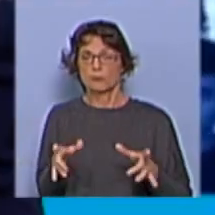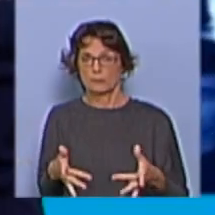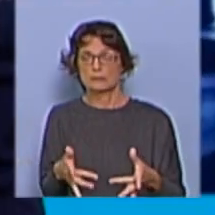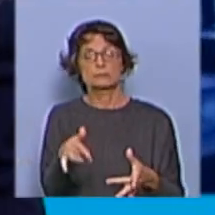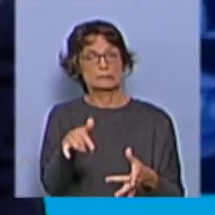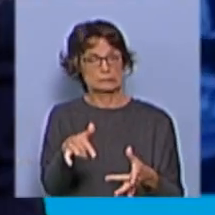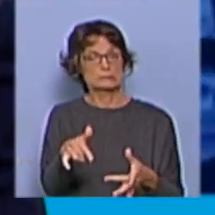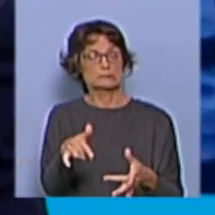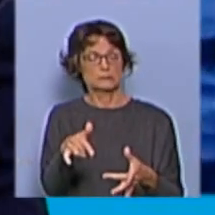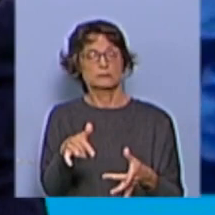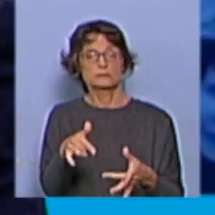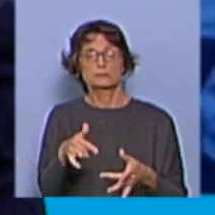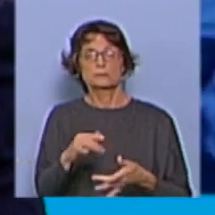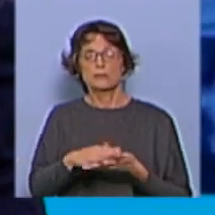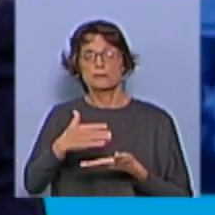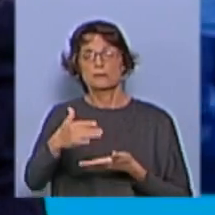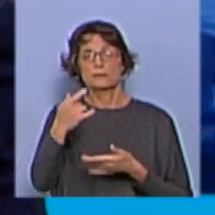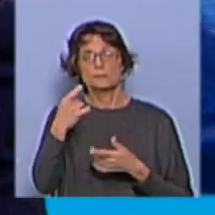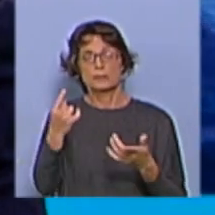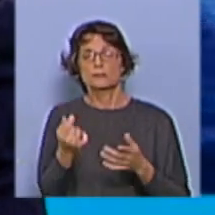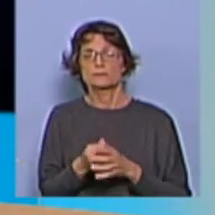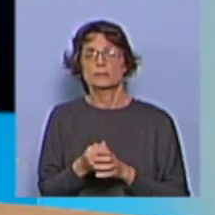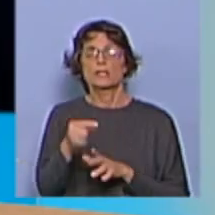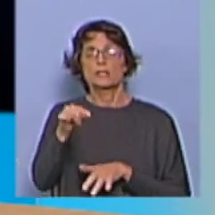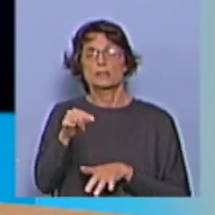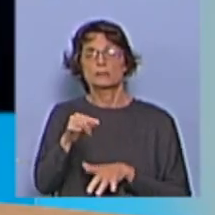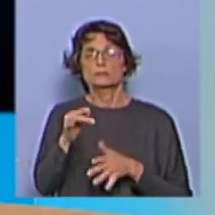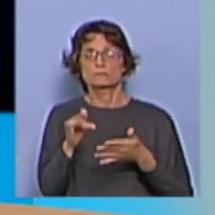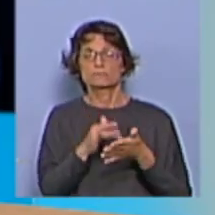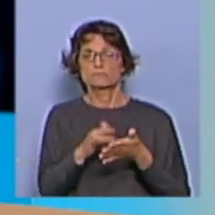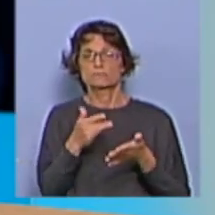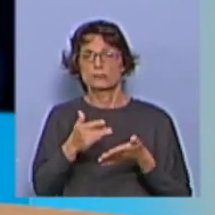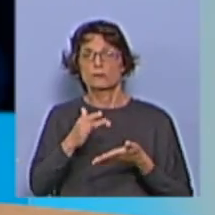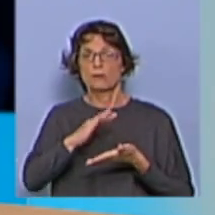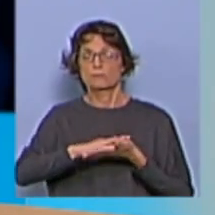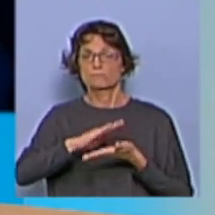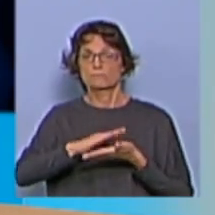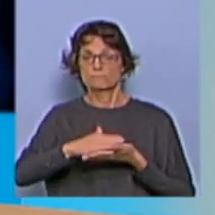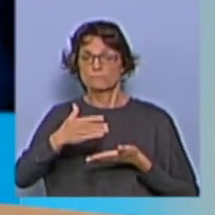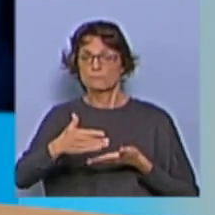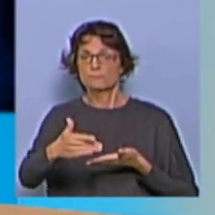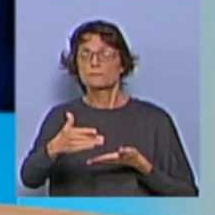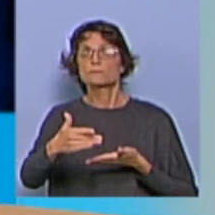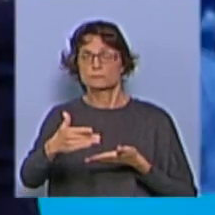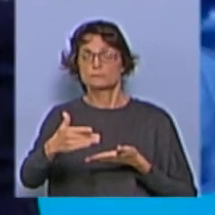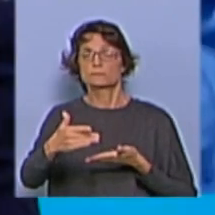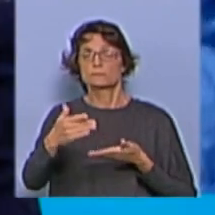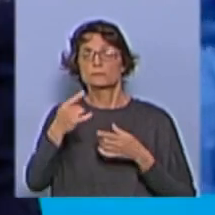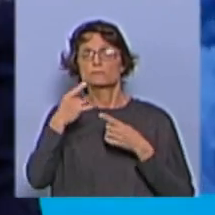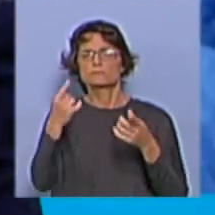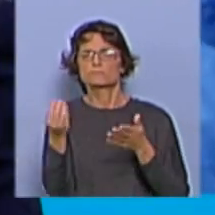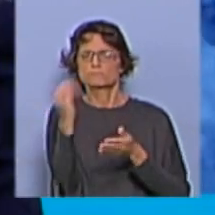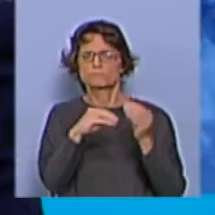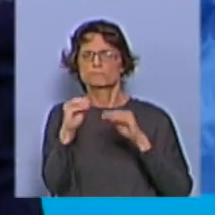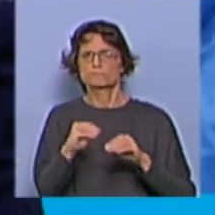tarde. Obrigado por estar neste programa, uma obra que está a ser preparada por um vasto conjunto de autores,